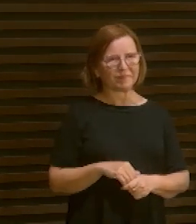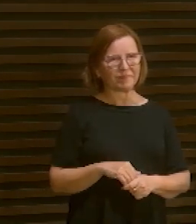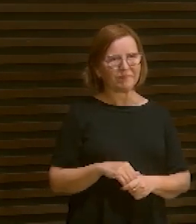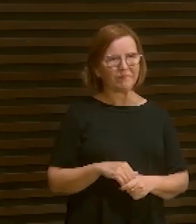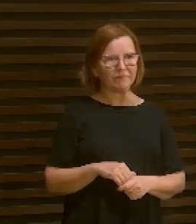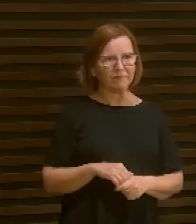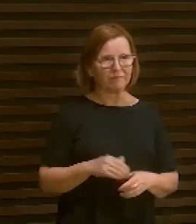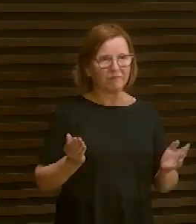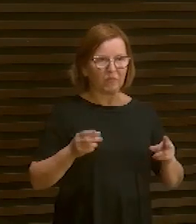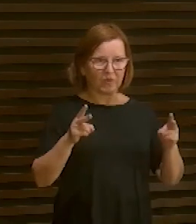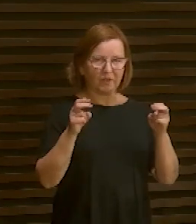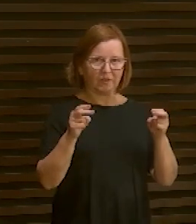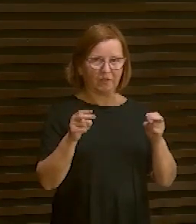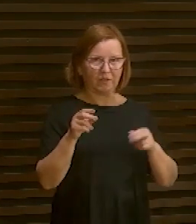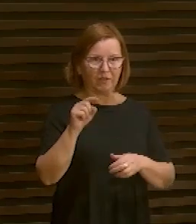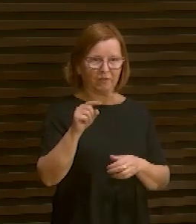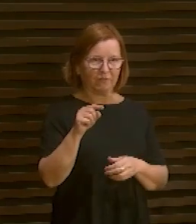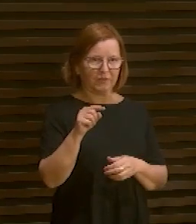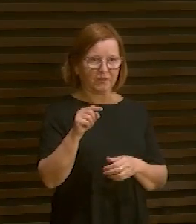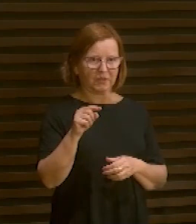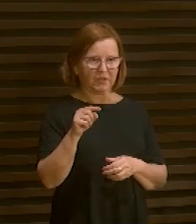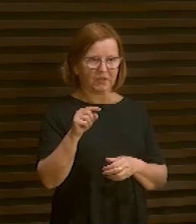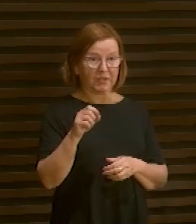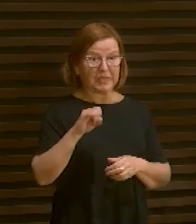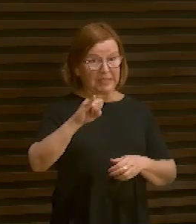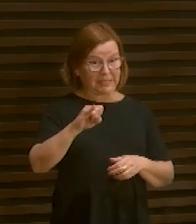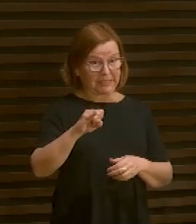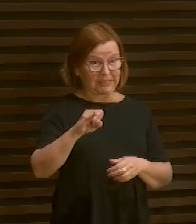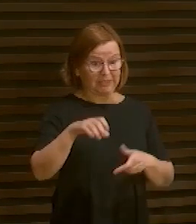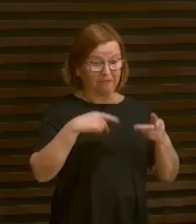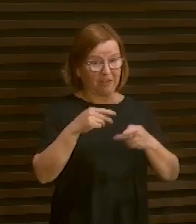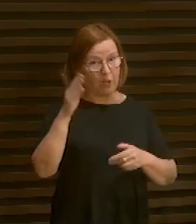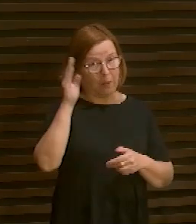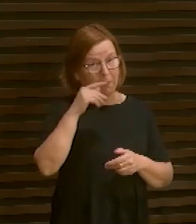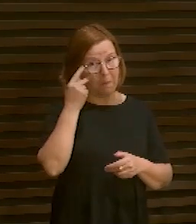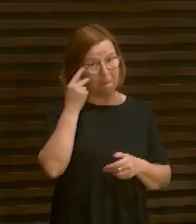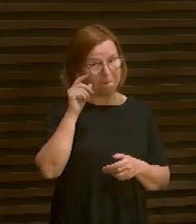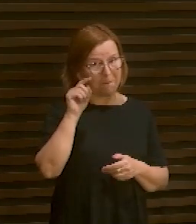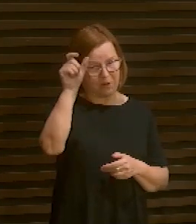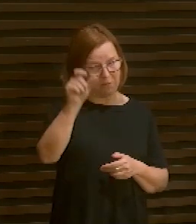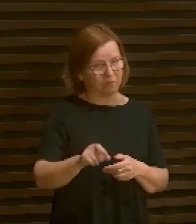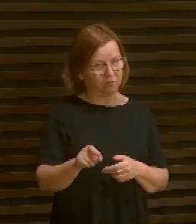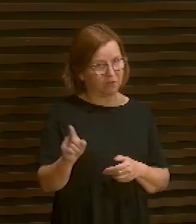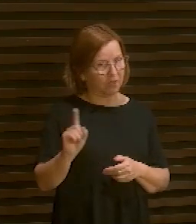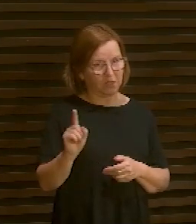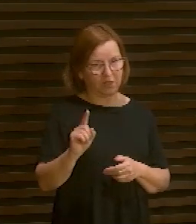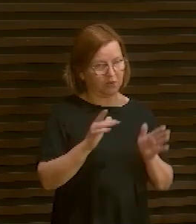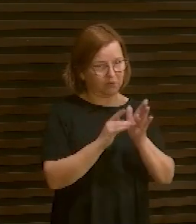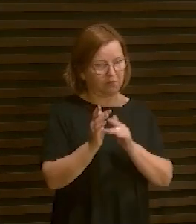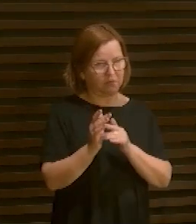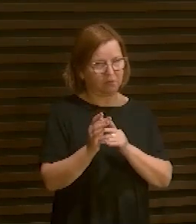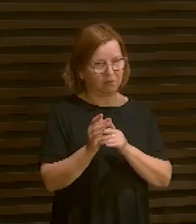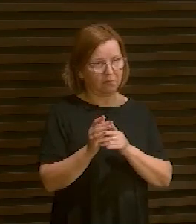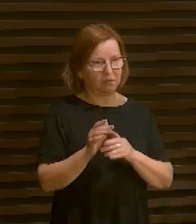Agora presta atenção, quando você está maldizendo alguém, isso não é Jesus. Então ele entra e sai?